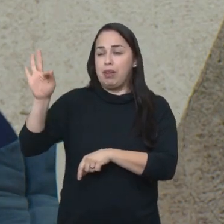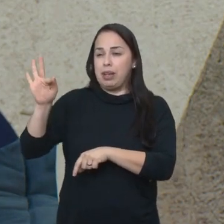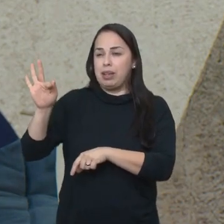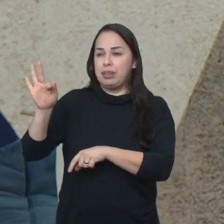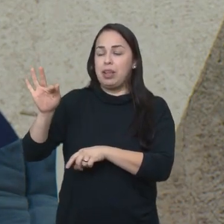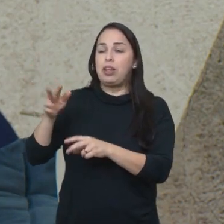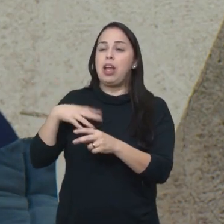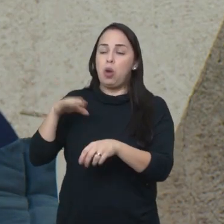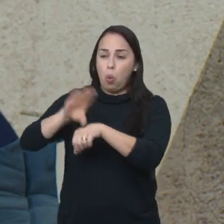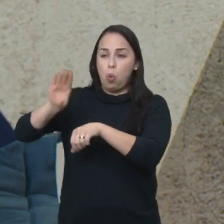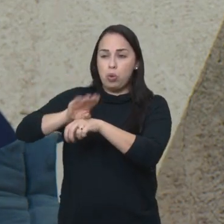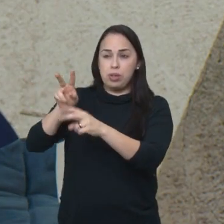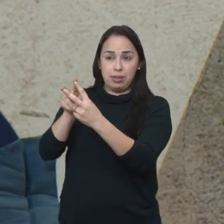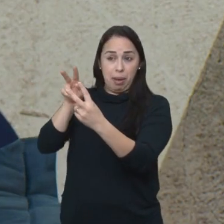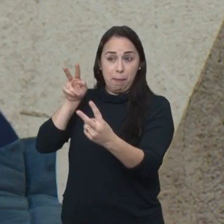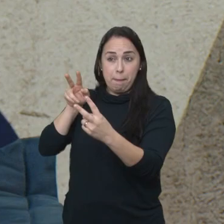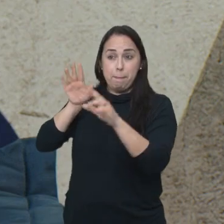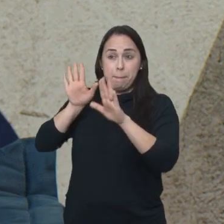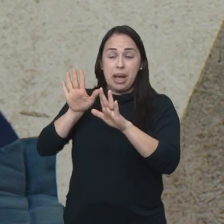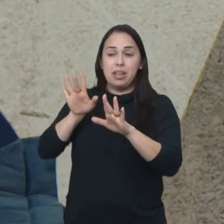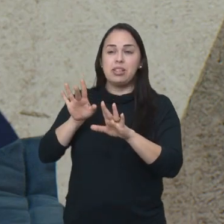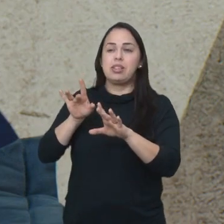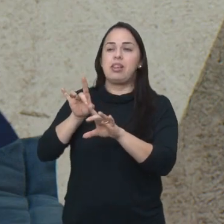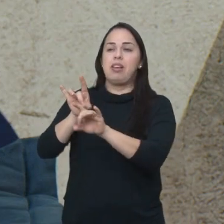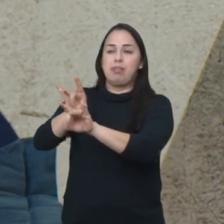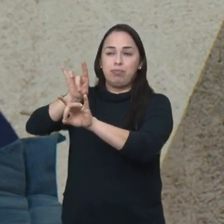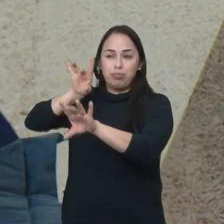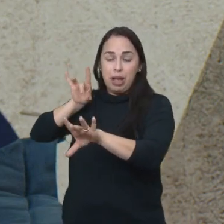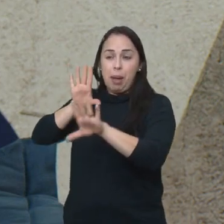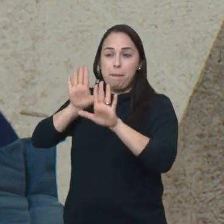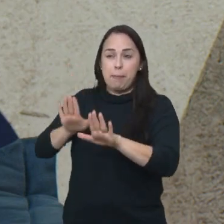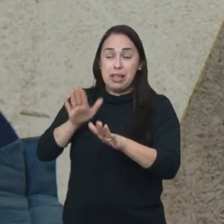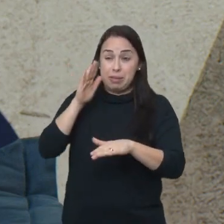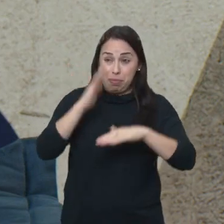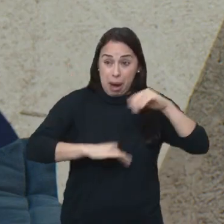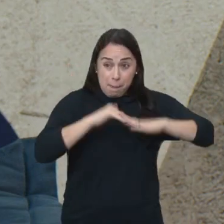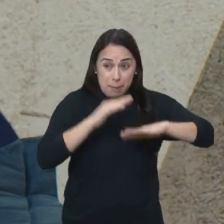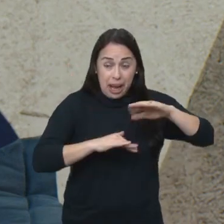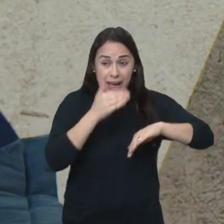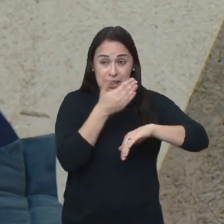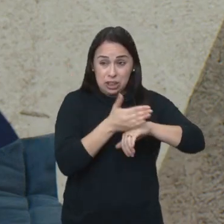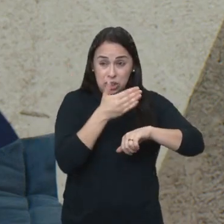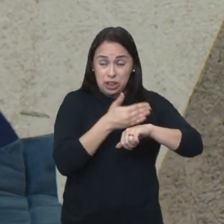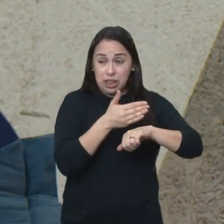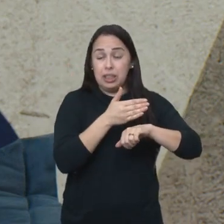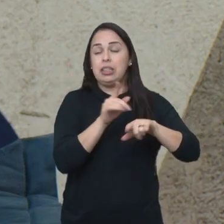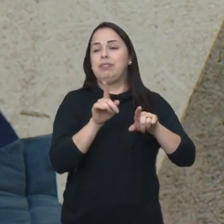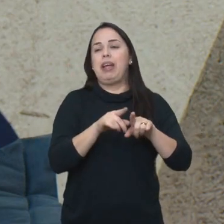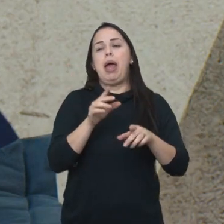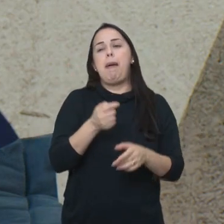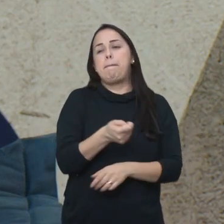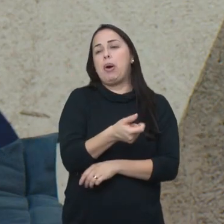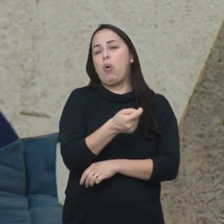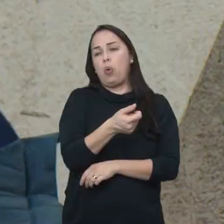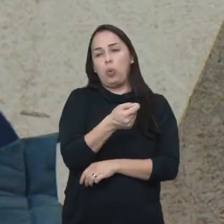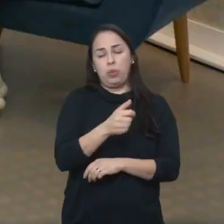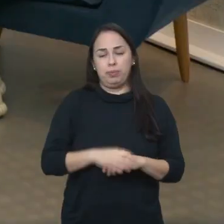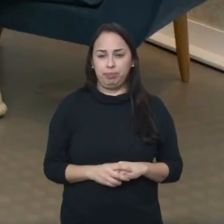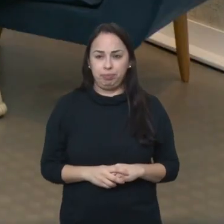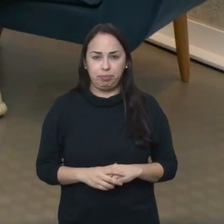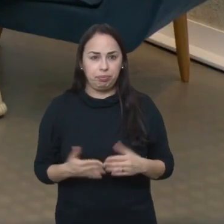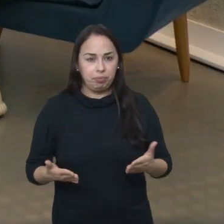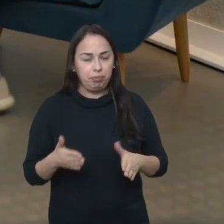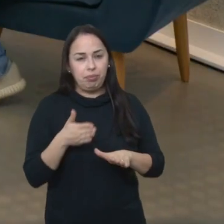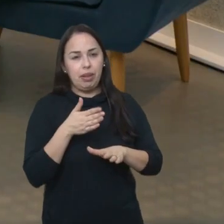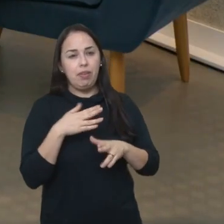à distância, mas voltadas para a prática de tradução e interpretação ainda é muito pouco. Agora, Aline, vamos falar um